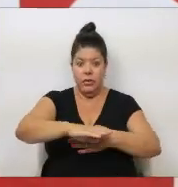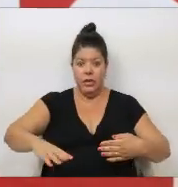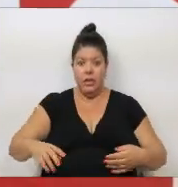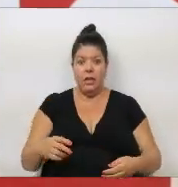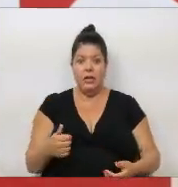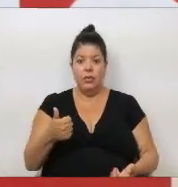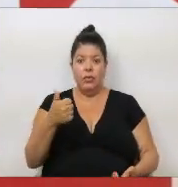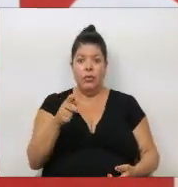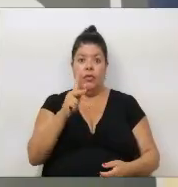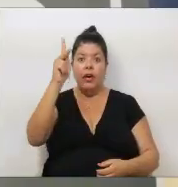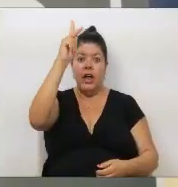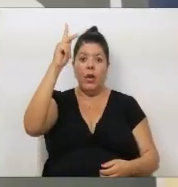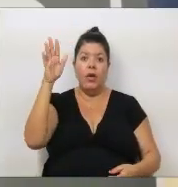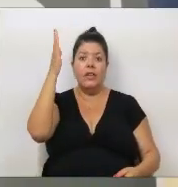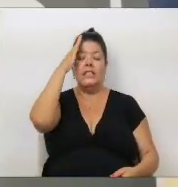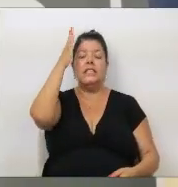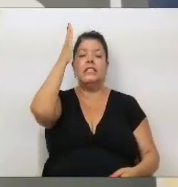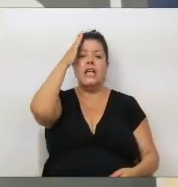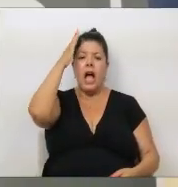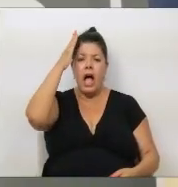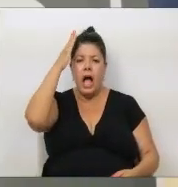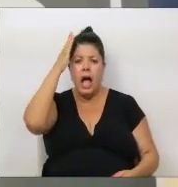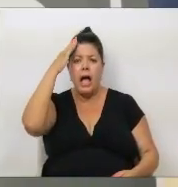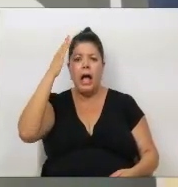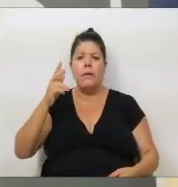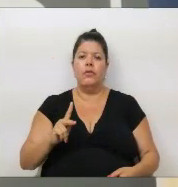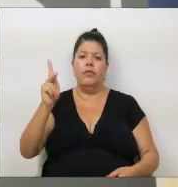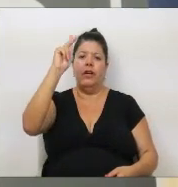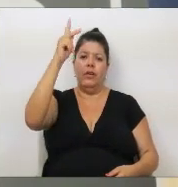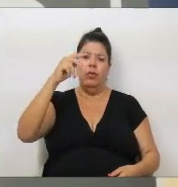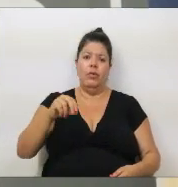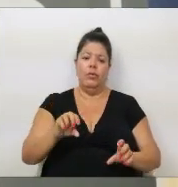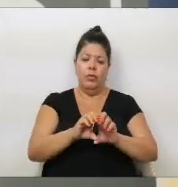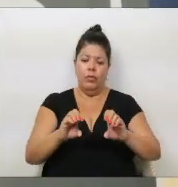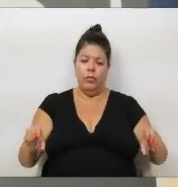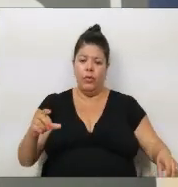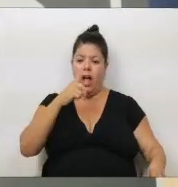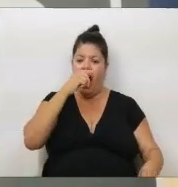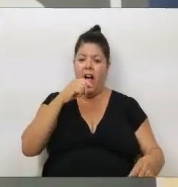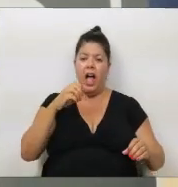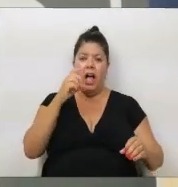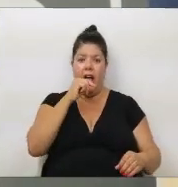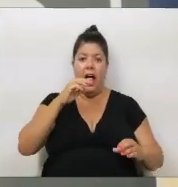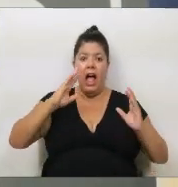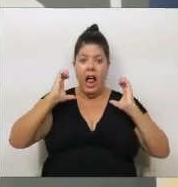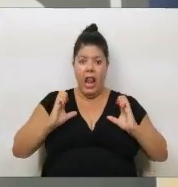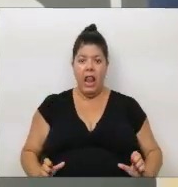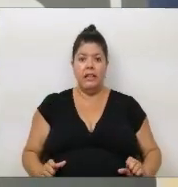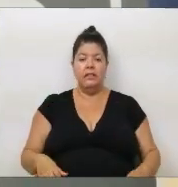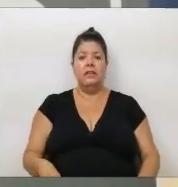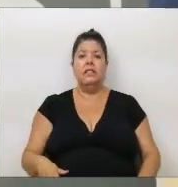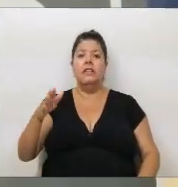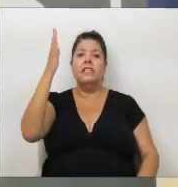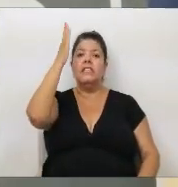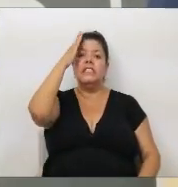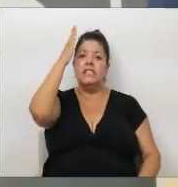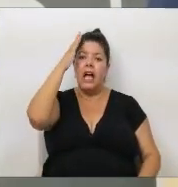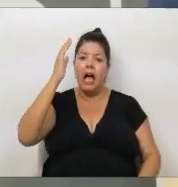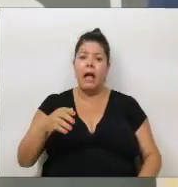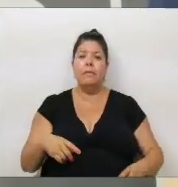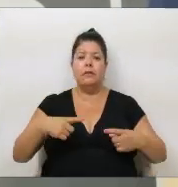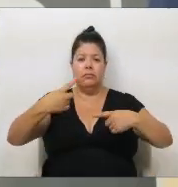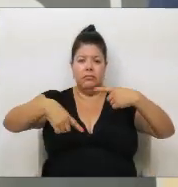tal. Olha, para nossa rua vem tanto e nós vamos fazer o esgoto aqui. Não, para nossa rua, nós aqui para o nosso bairro a gente